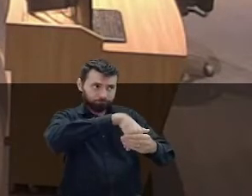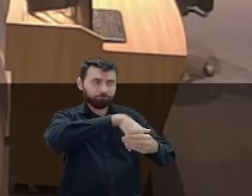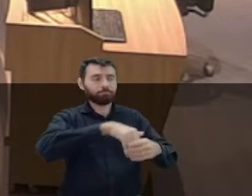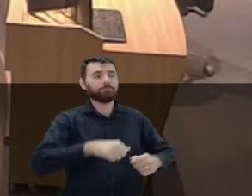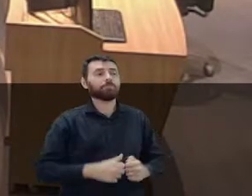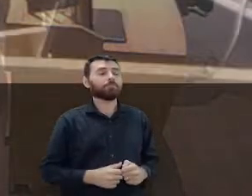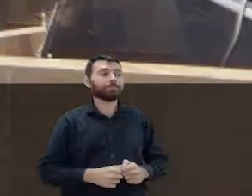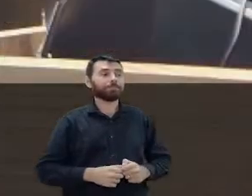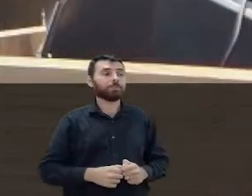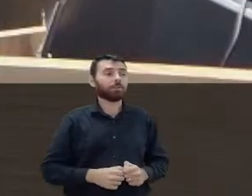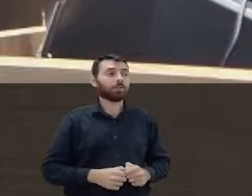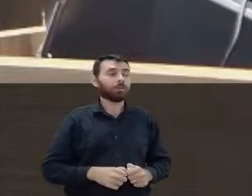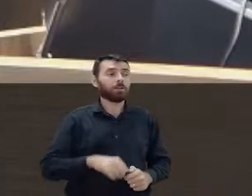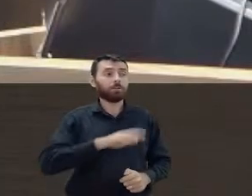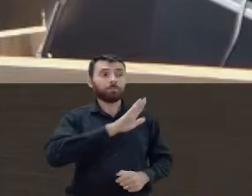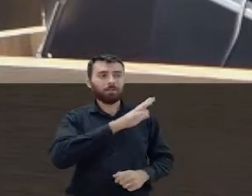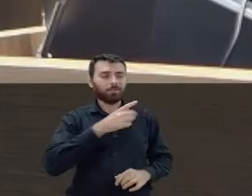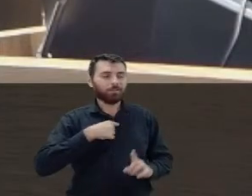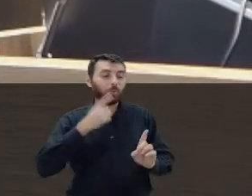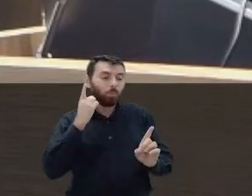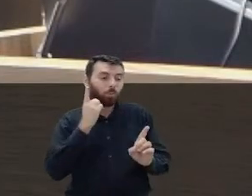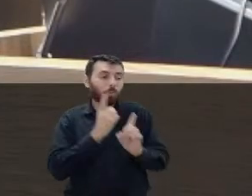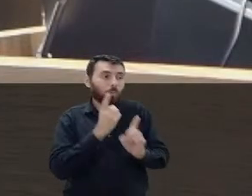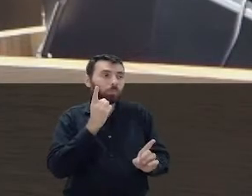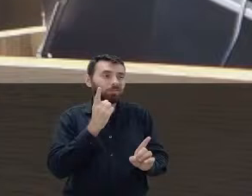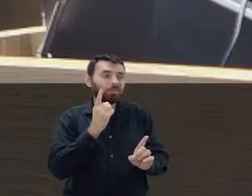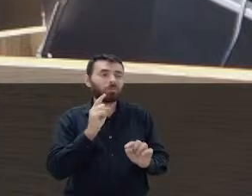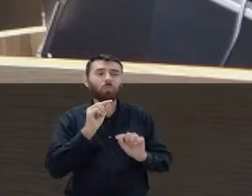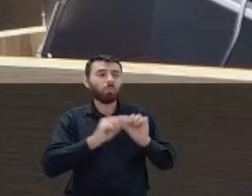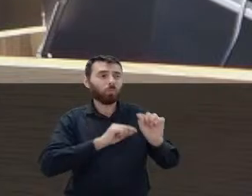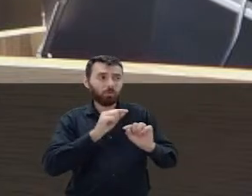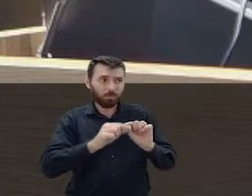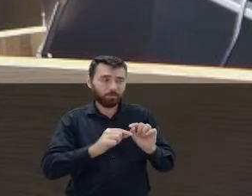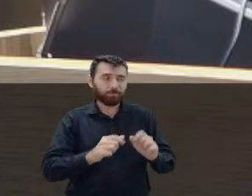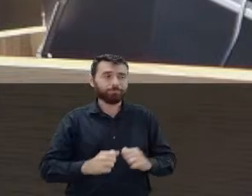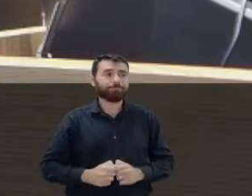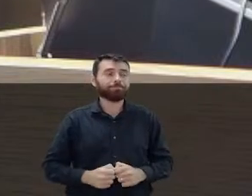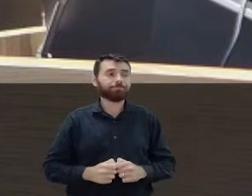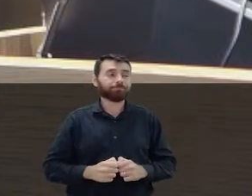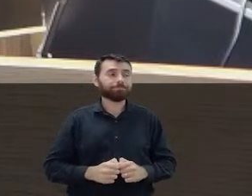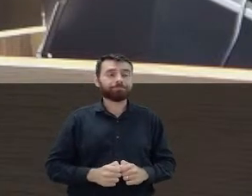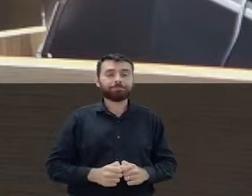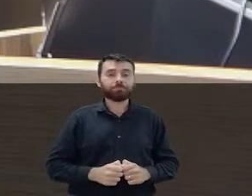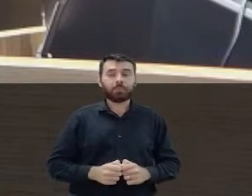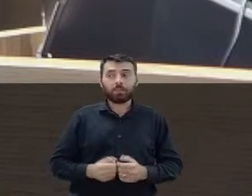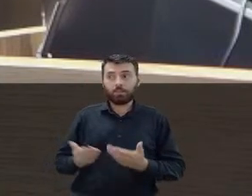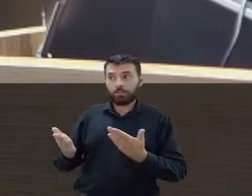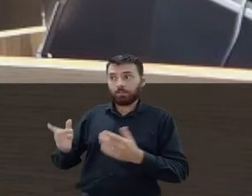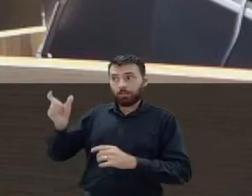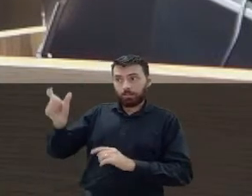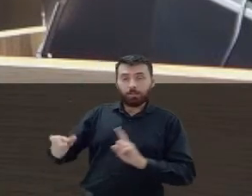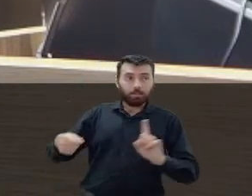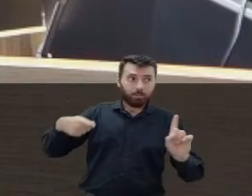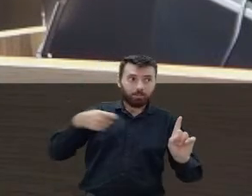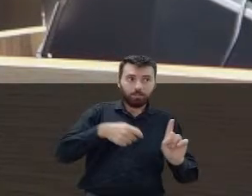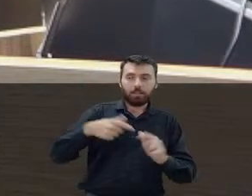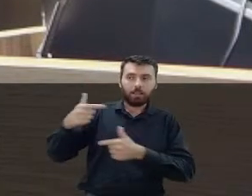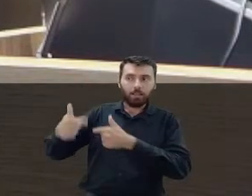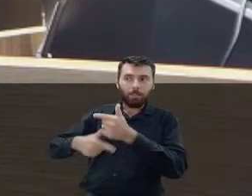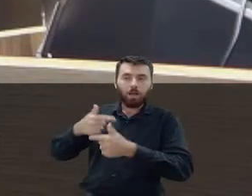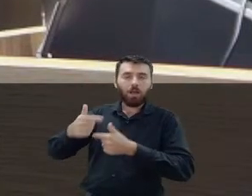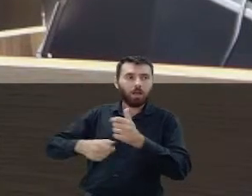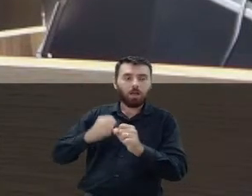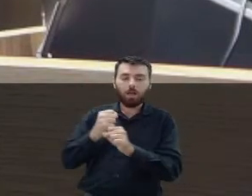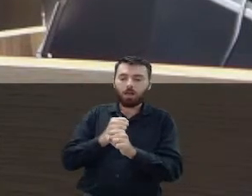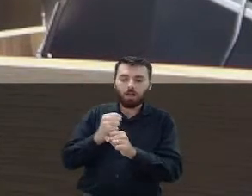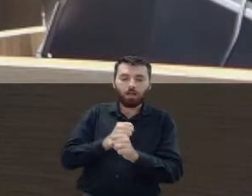adotada, o que, que eu constato nesse processo, com todo respeito, o reclamante trabalhou 3 anos na reclamada. E